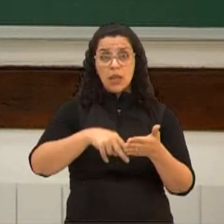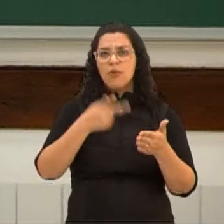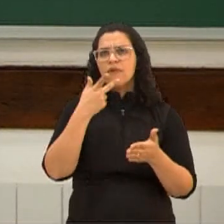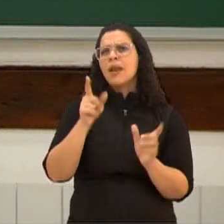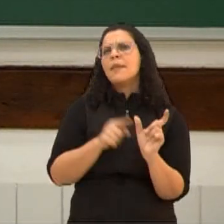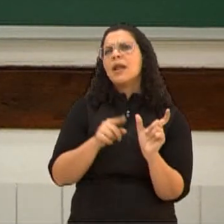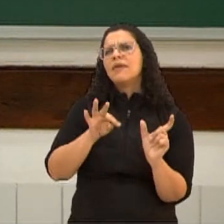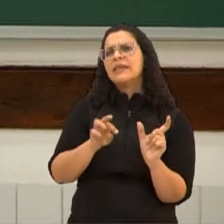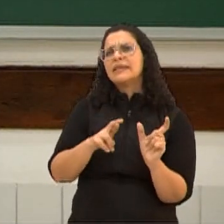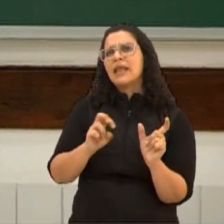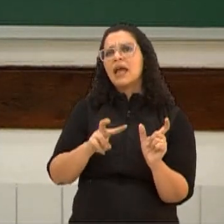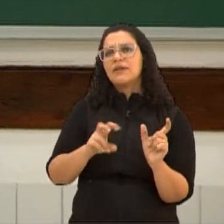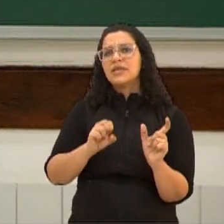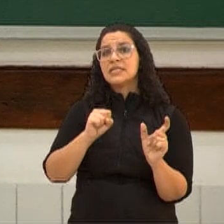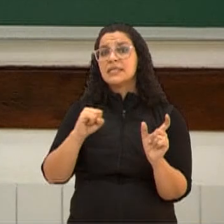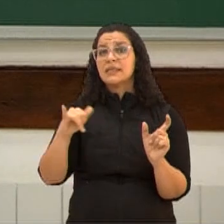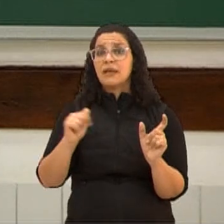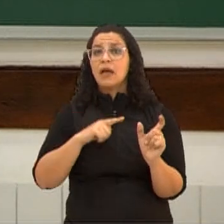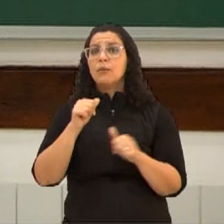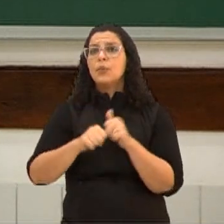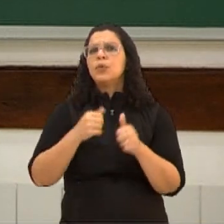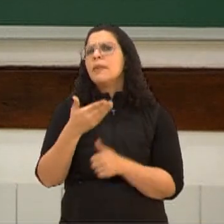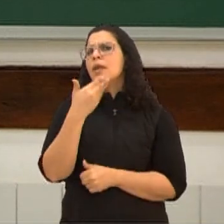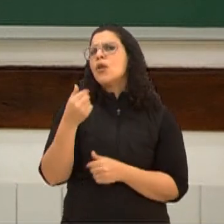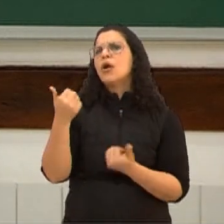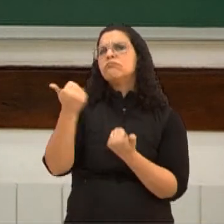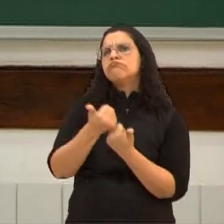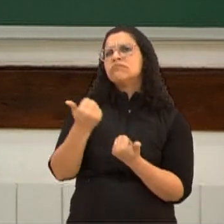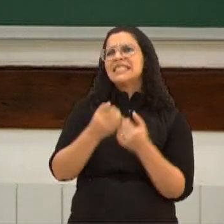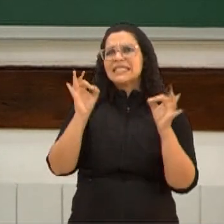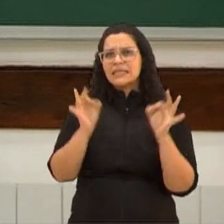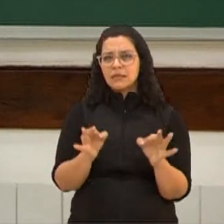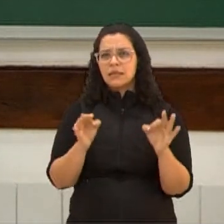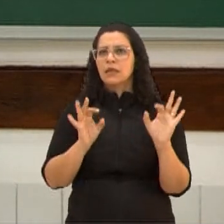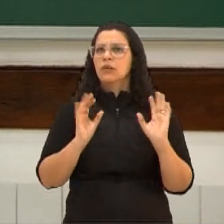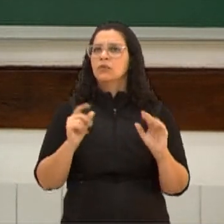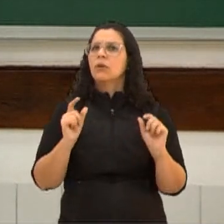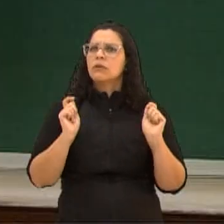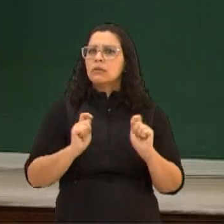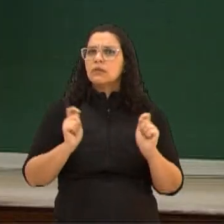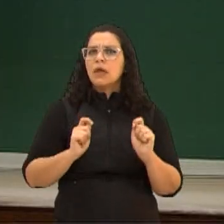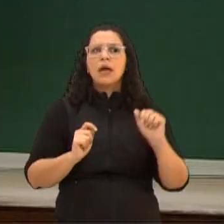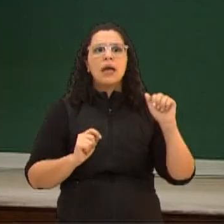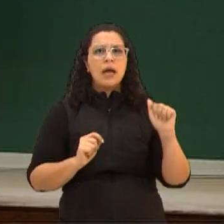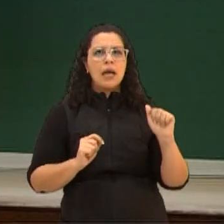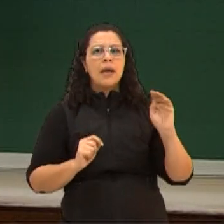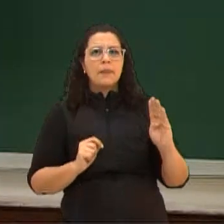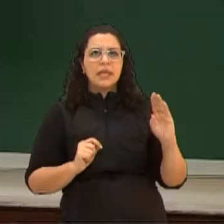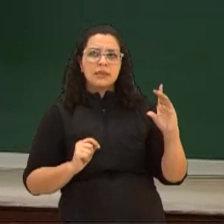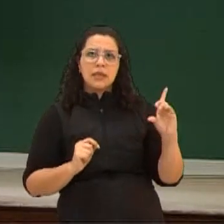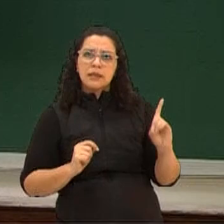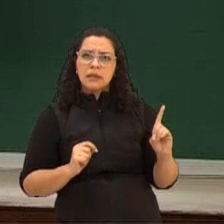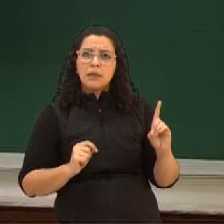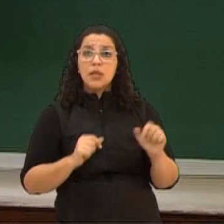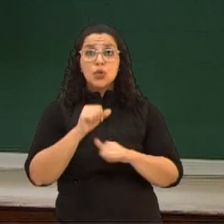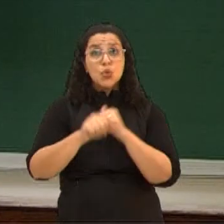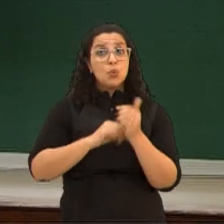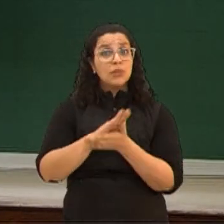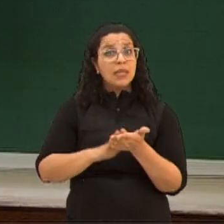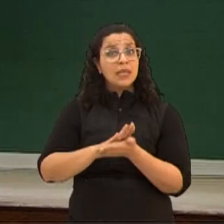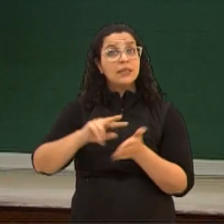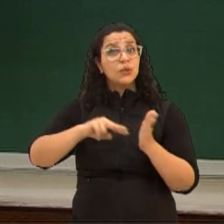qual será que se encaixa melhor? Qual palavra se encaixa melhor ali para que eu não altere